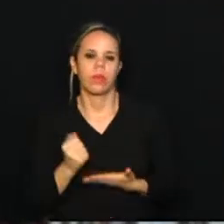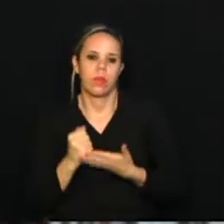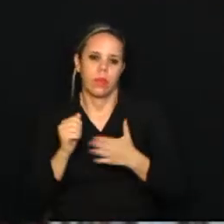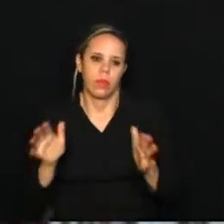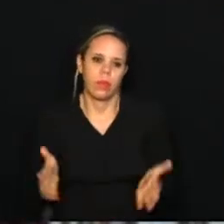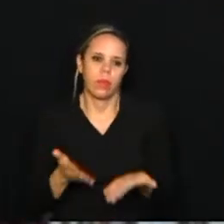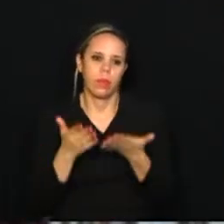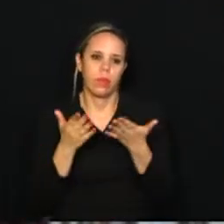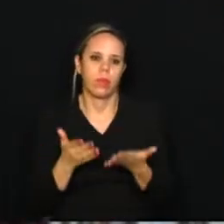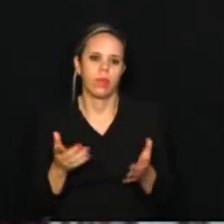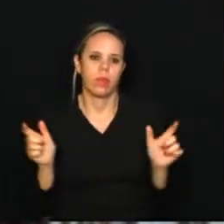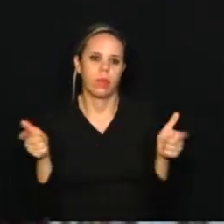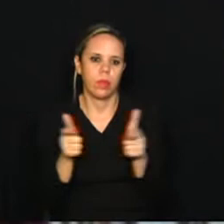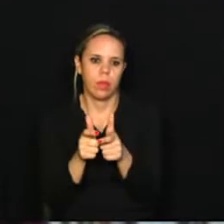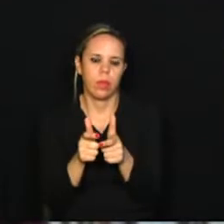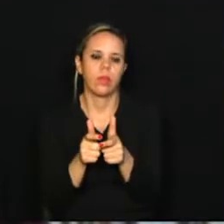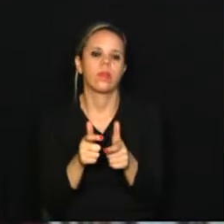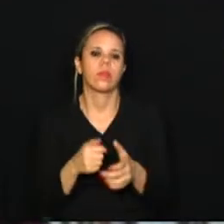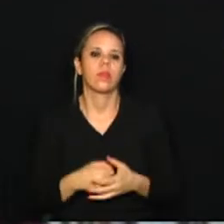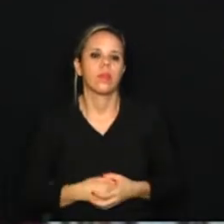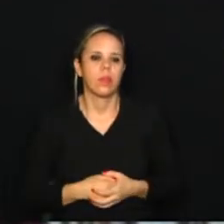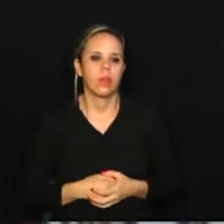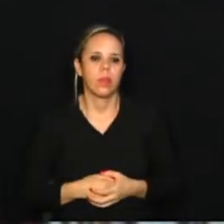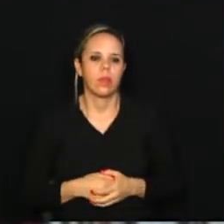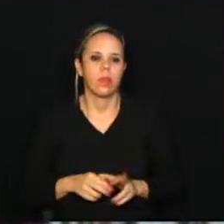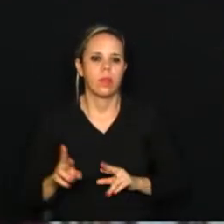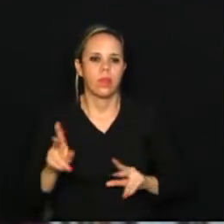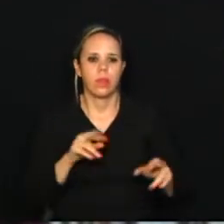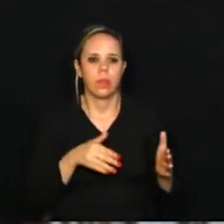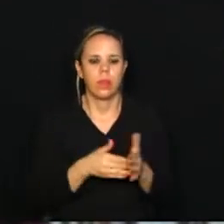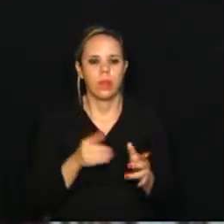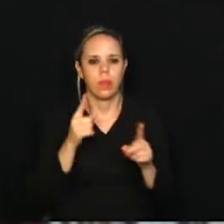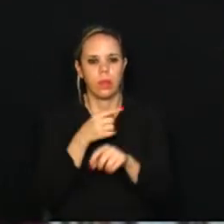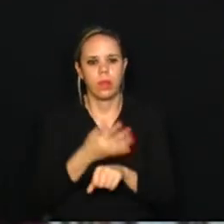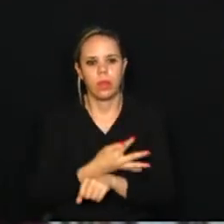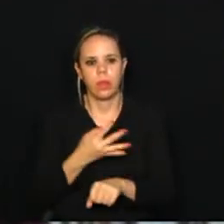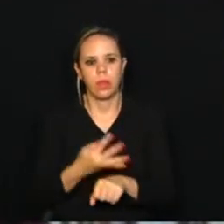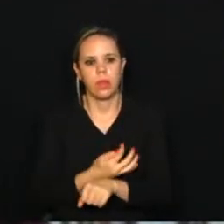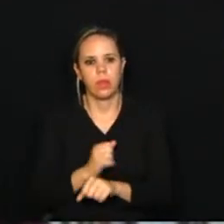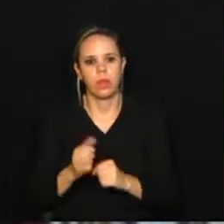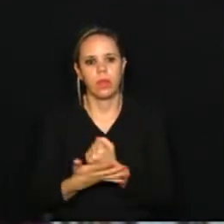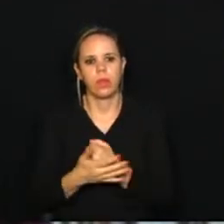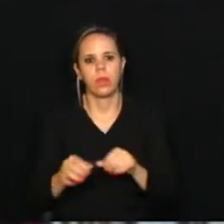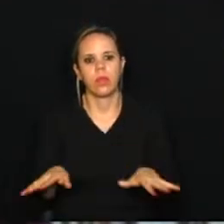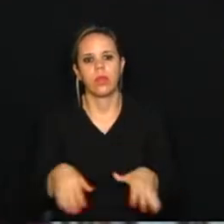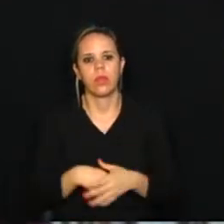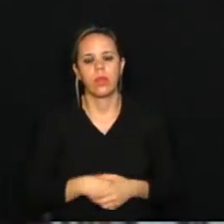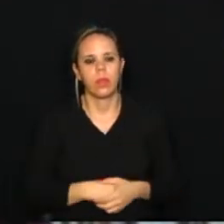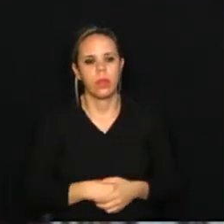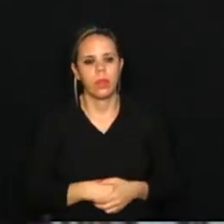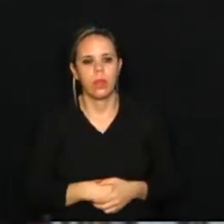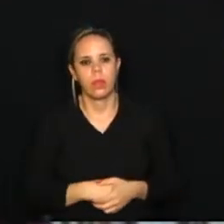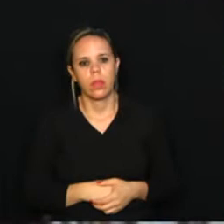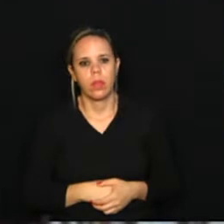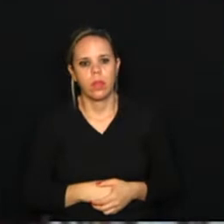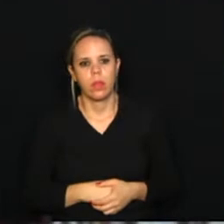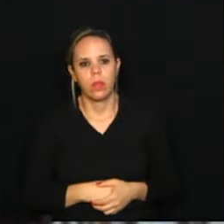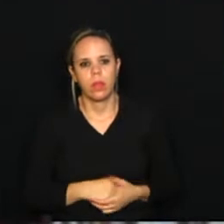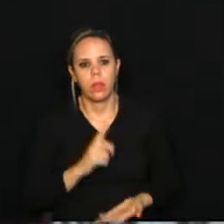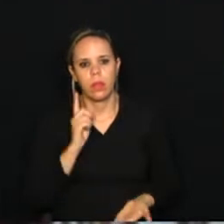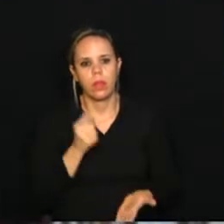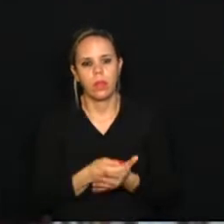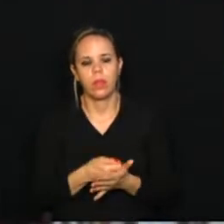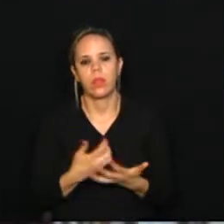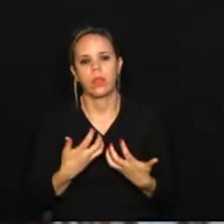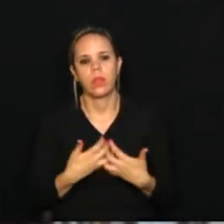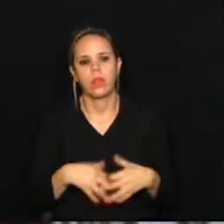contribuído para amenizar um pouco as dificuldades causadas pela pandemia. A decisão